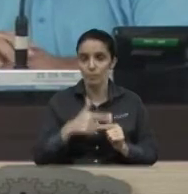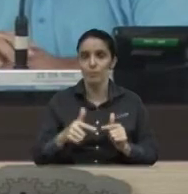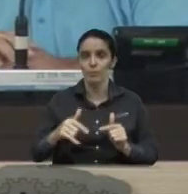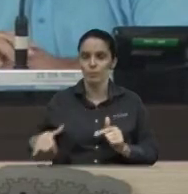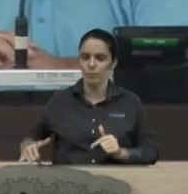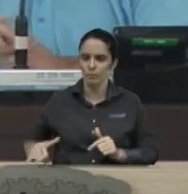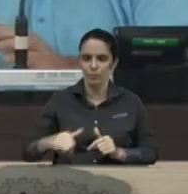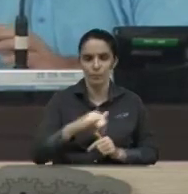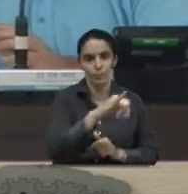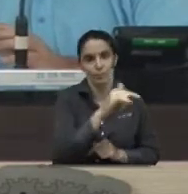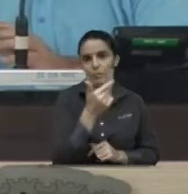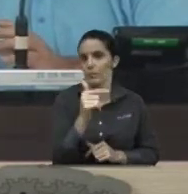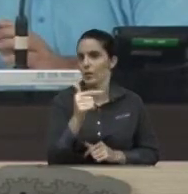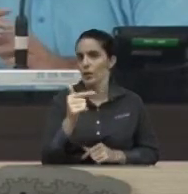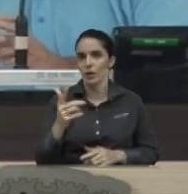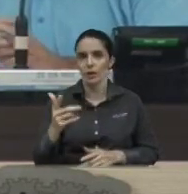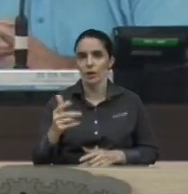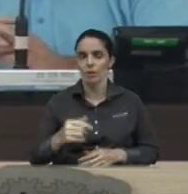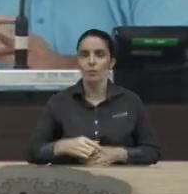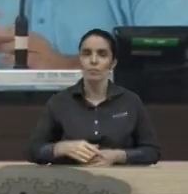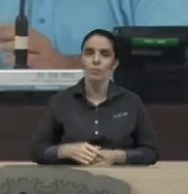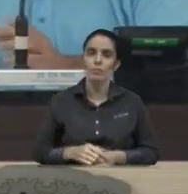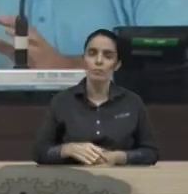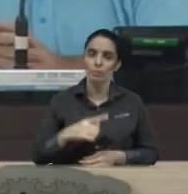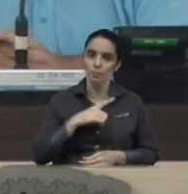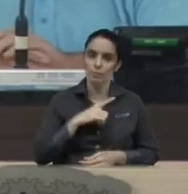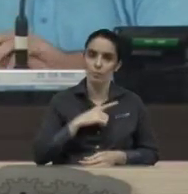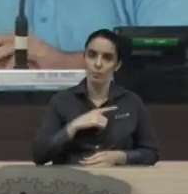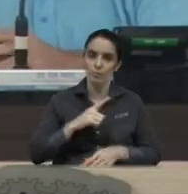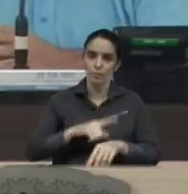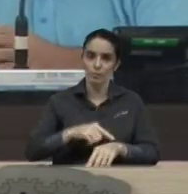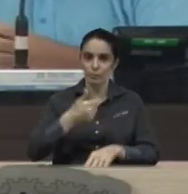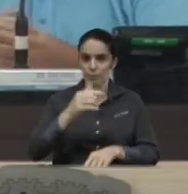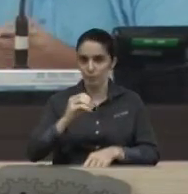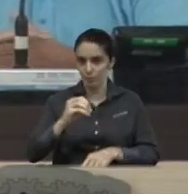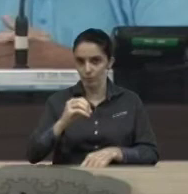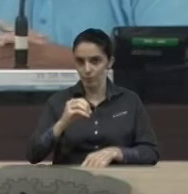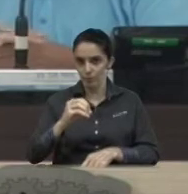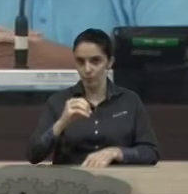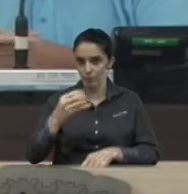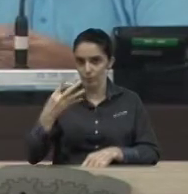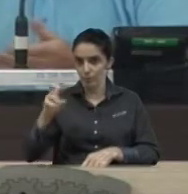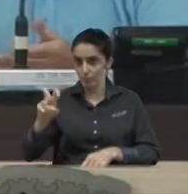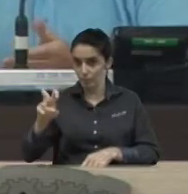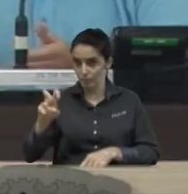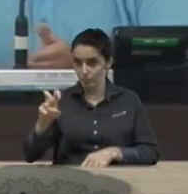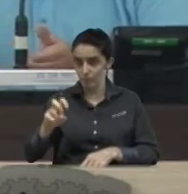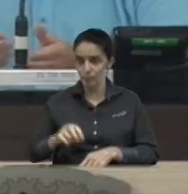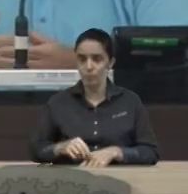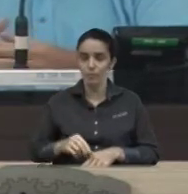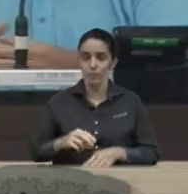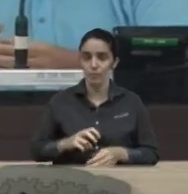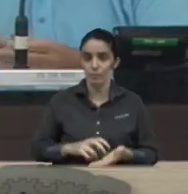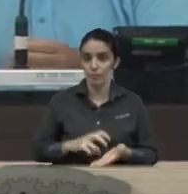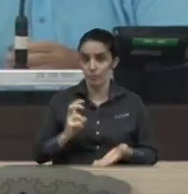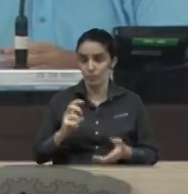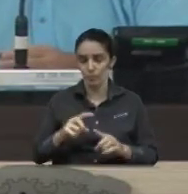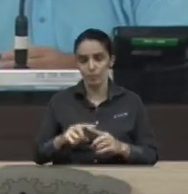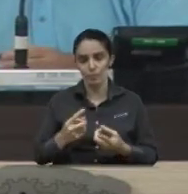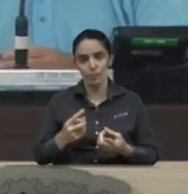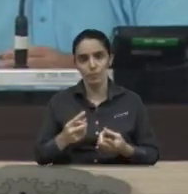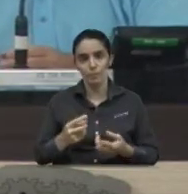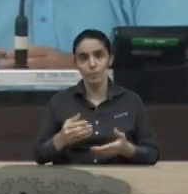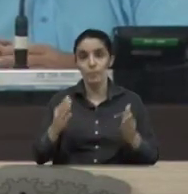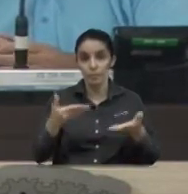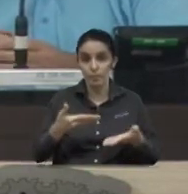estão lotados. Tinha um voo às 10h45, só que ia chegar muito tarde em Brasília. Então, o único voo que tinha era